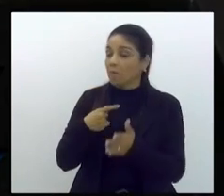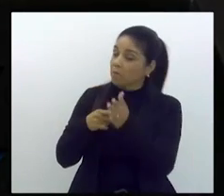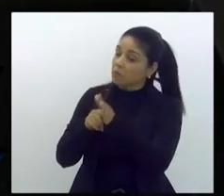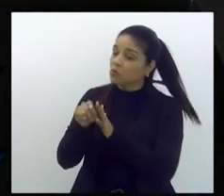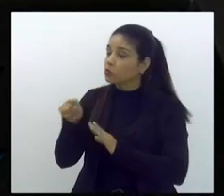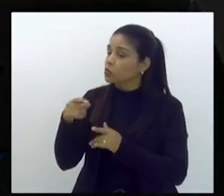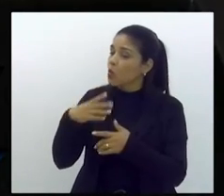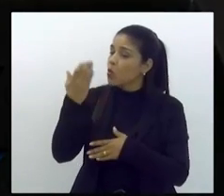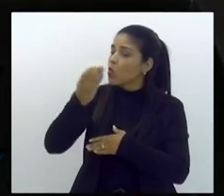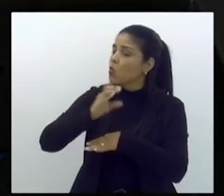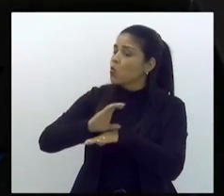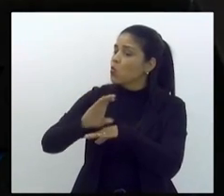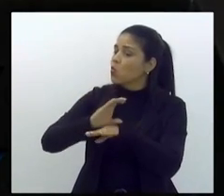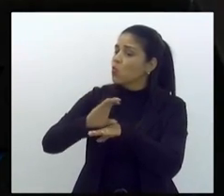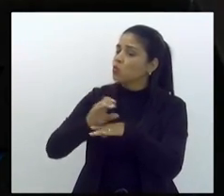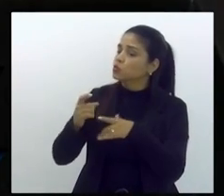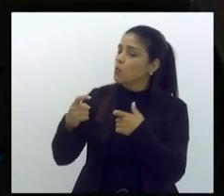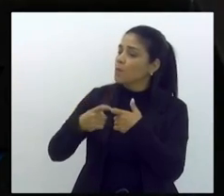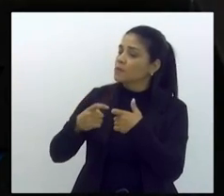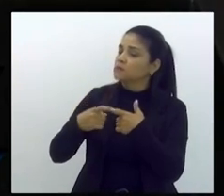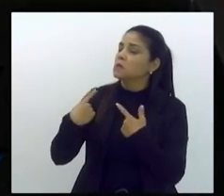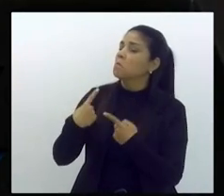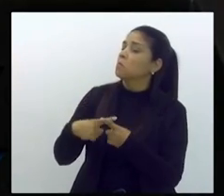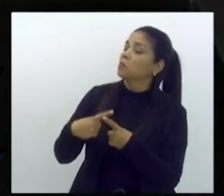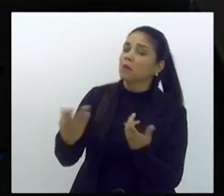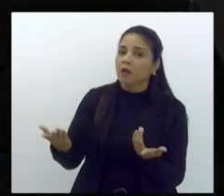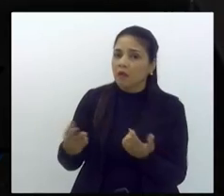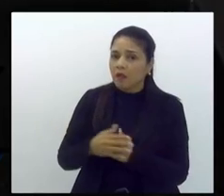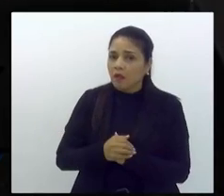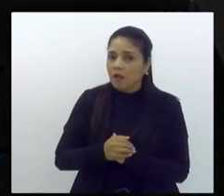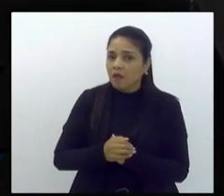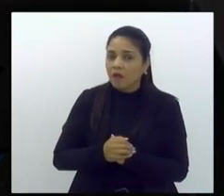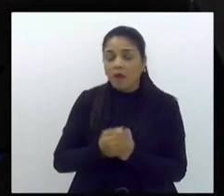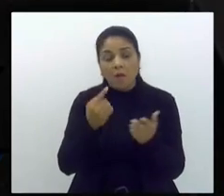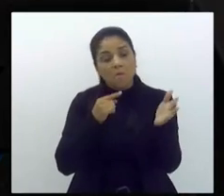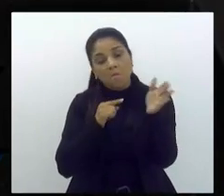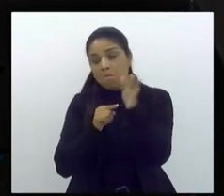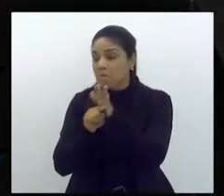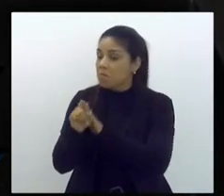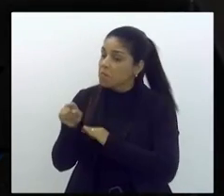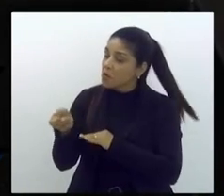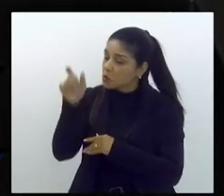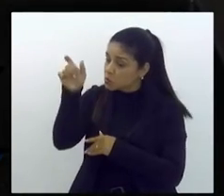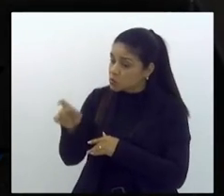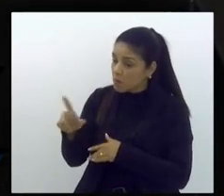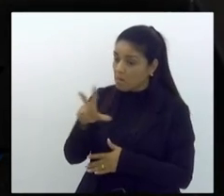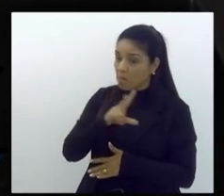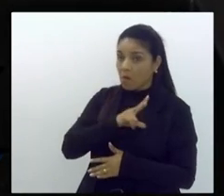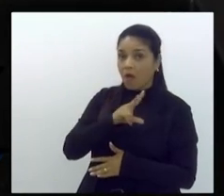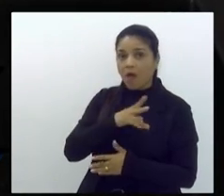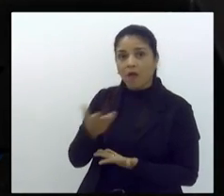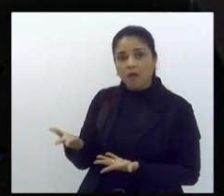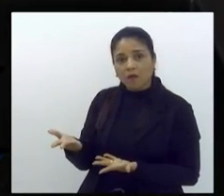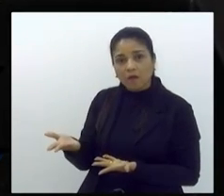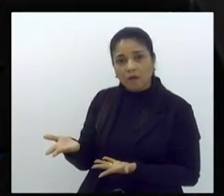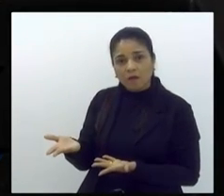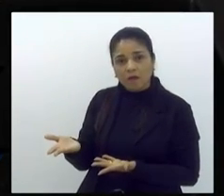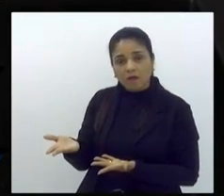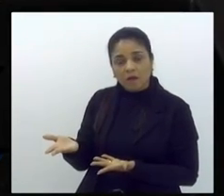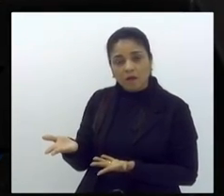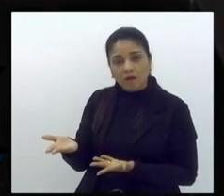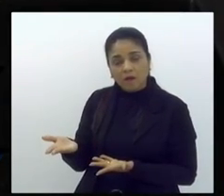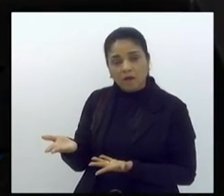medicina chegar ao ponto de fazer perguntas de cunho pessoal sobre